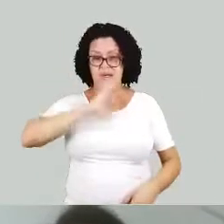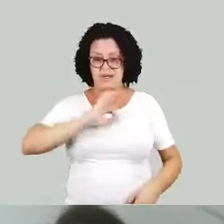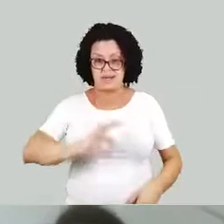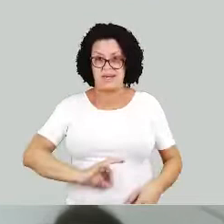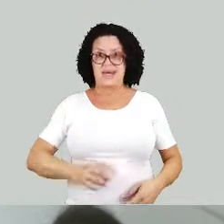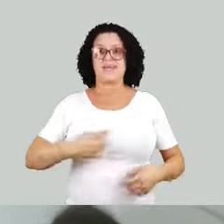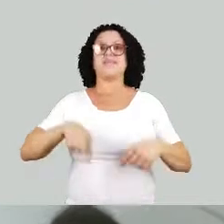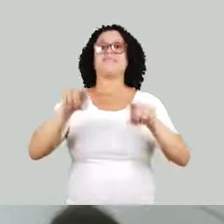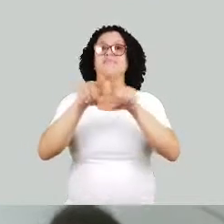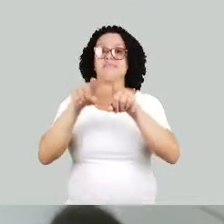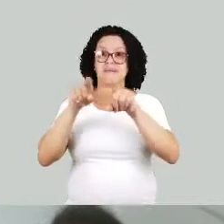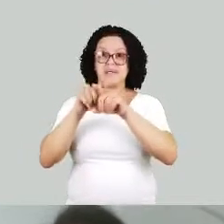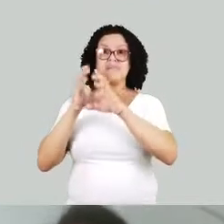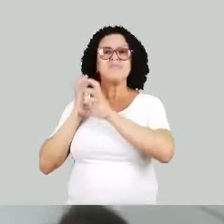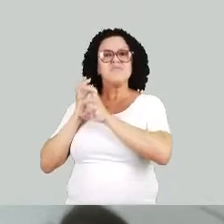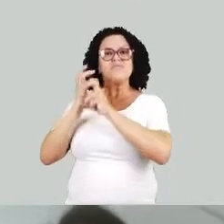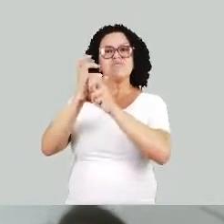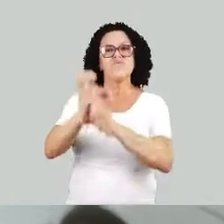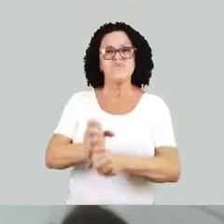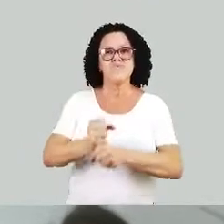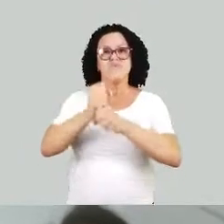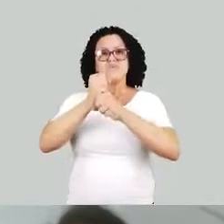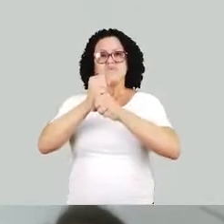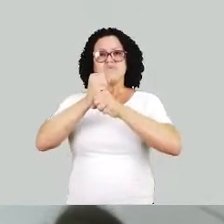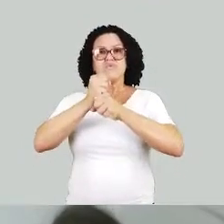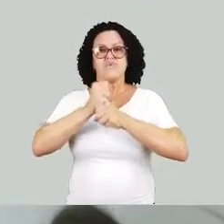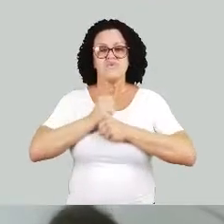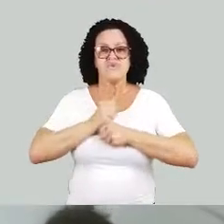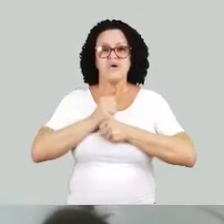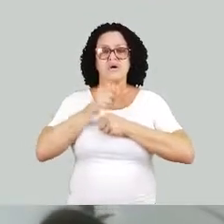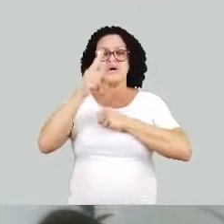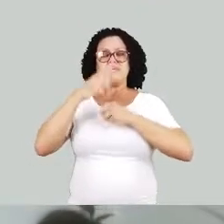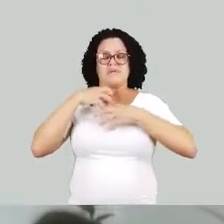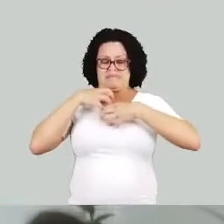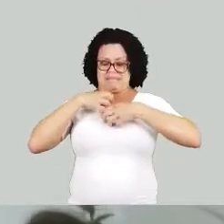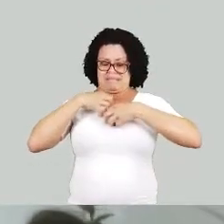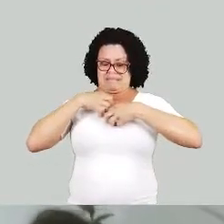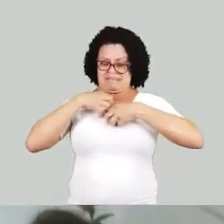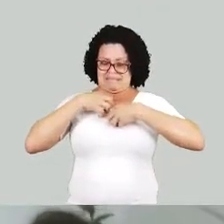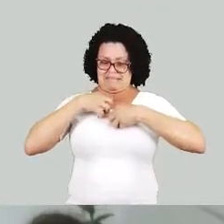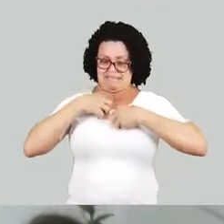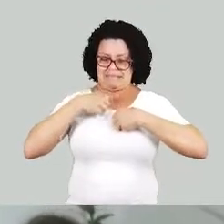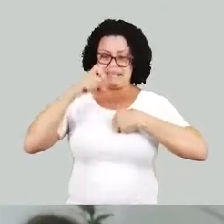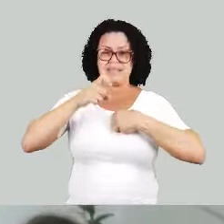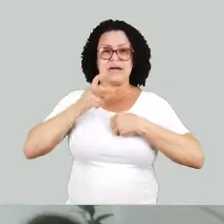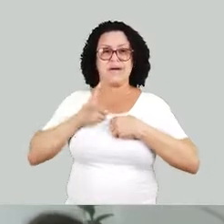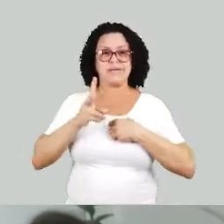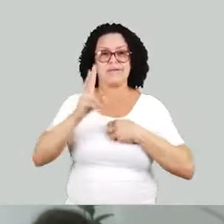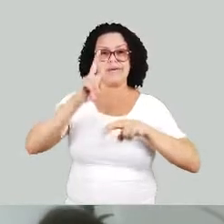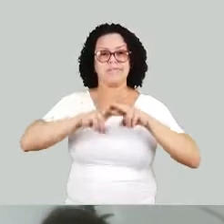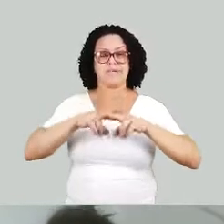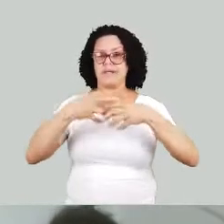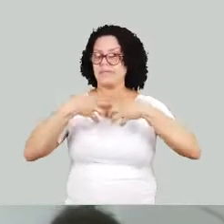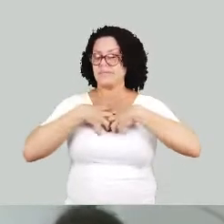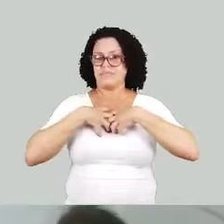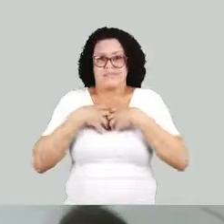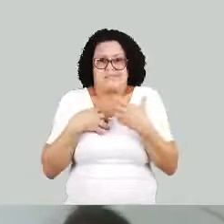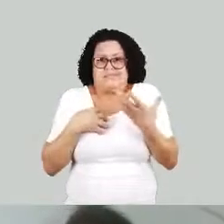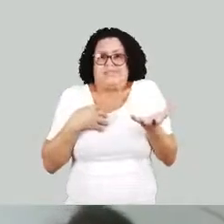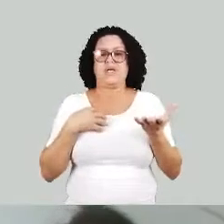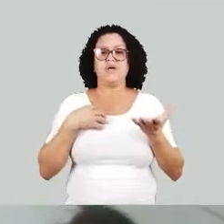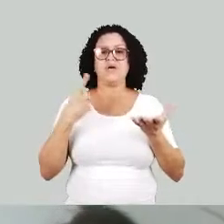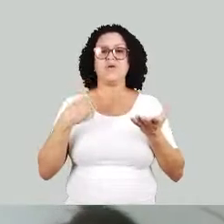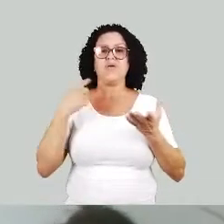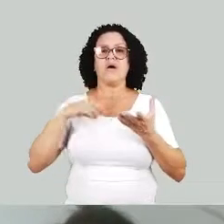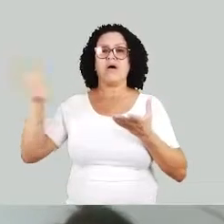gente psicossomatiza e a gente passa a emanar aquele sentimento que a gente cultiva.